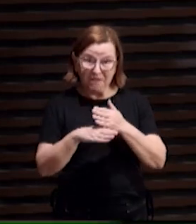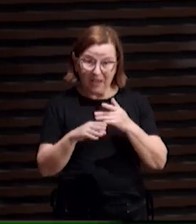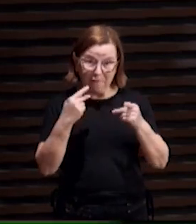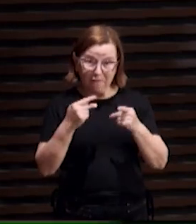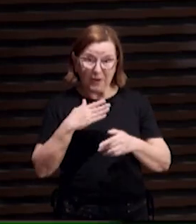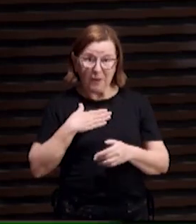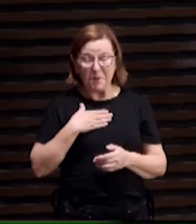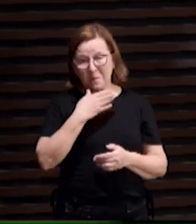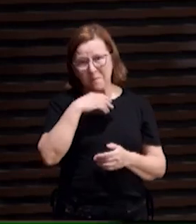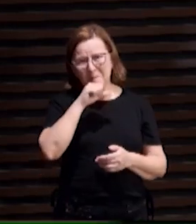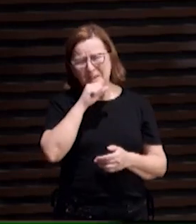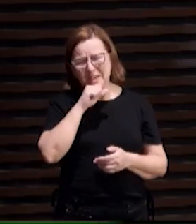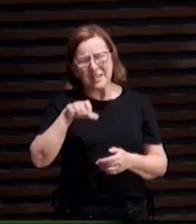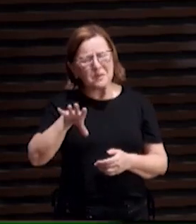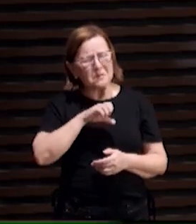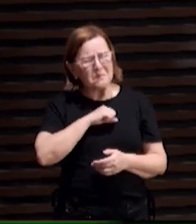muito.